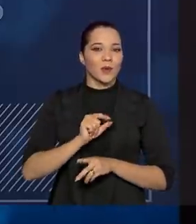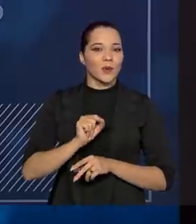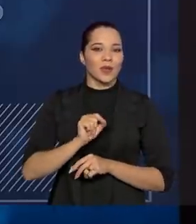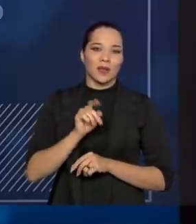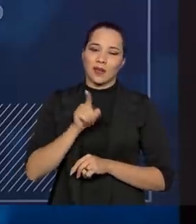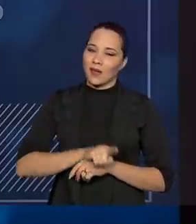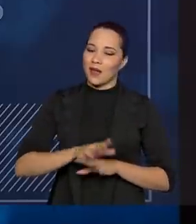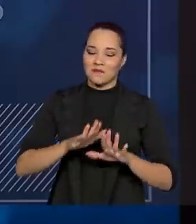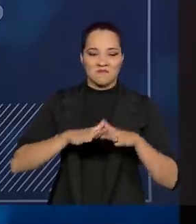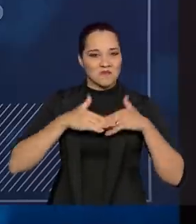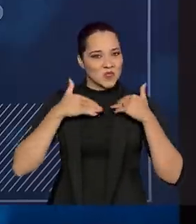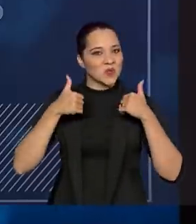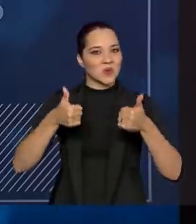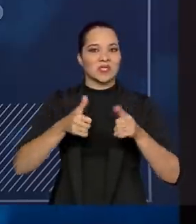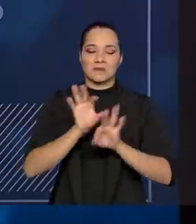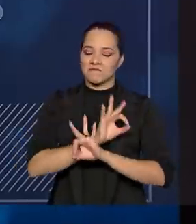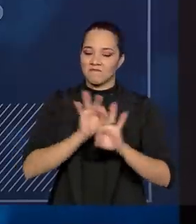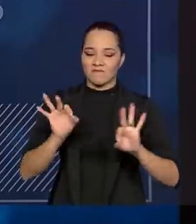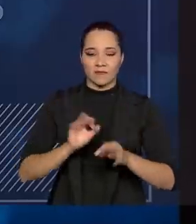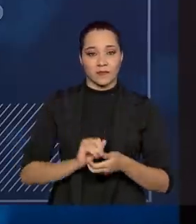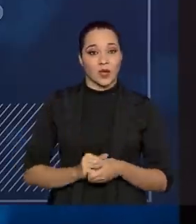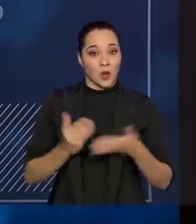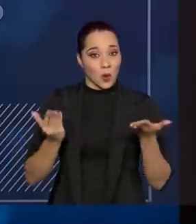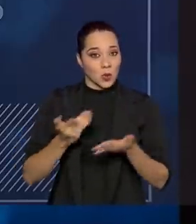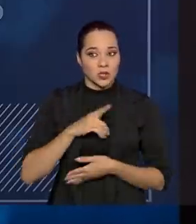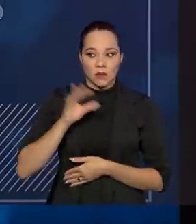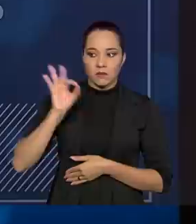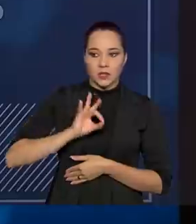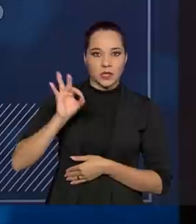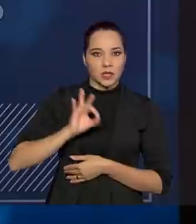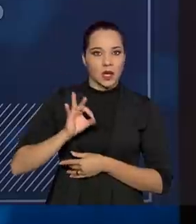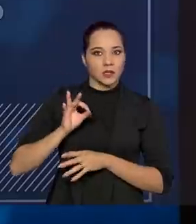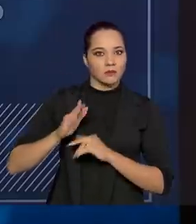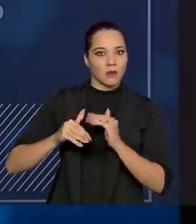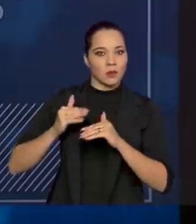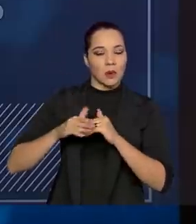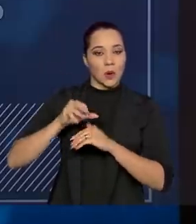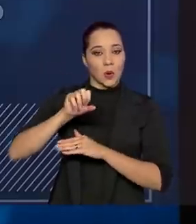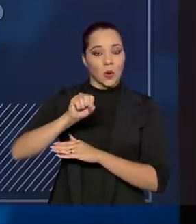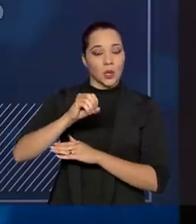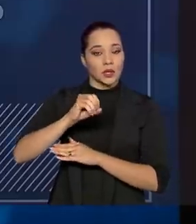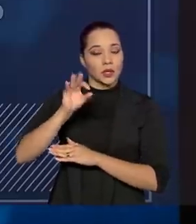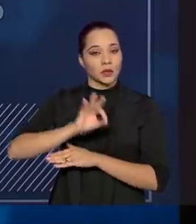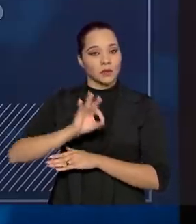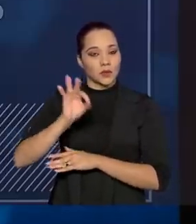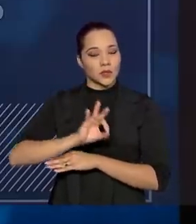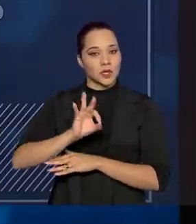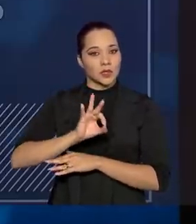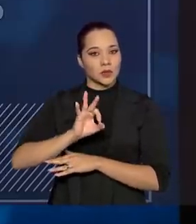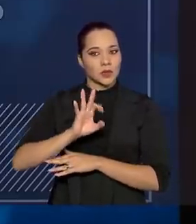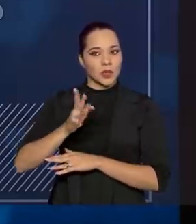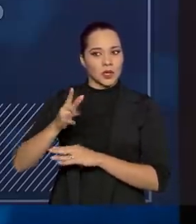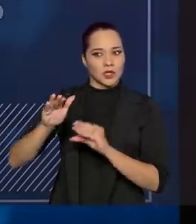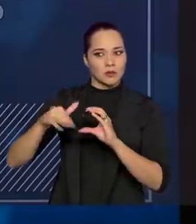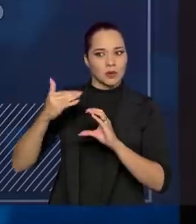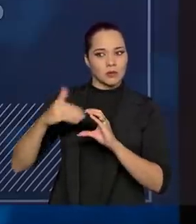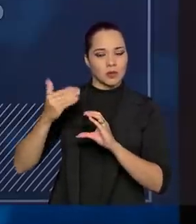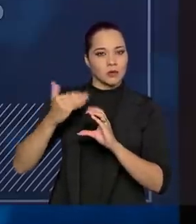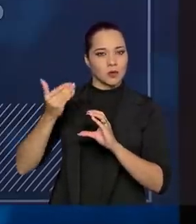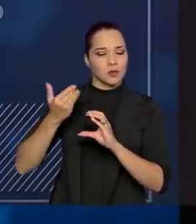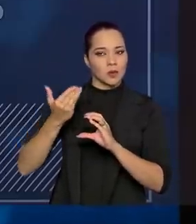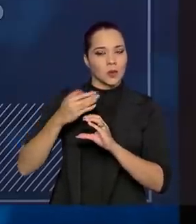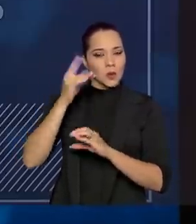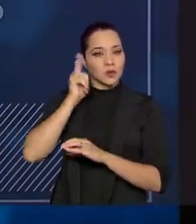realmente de sucesso. Né, porque nós temos hoje um índice de resolução de 80% das demandas que estão registradas